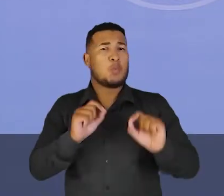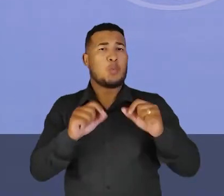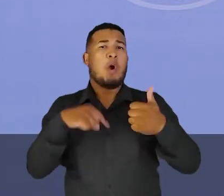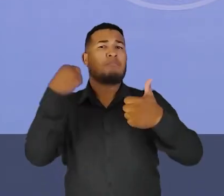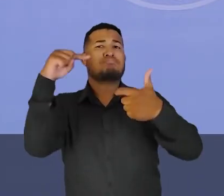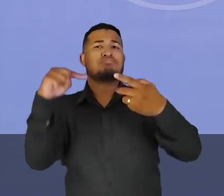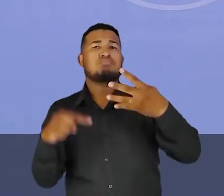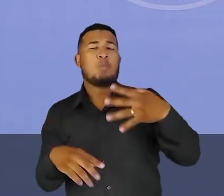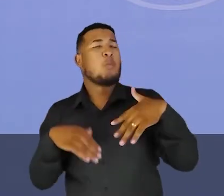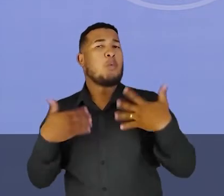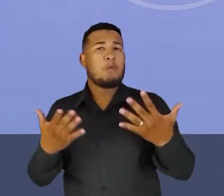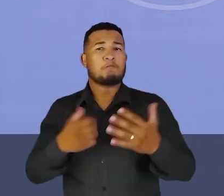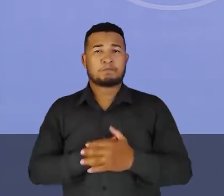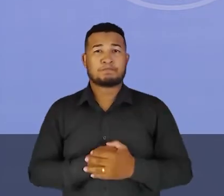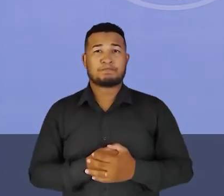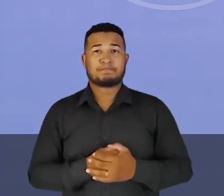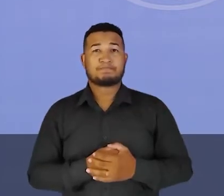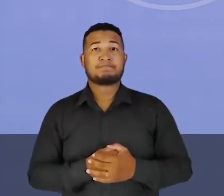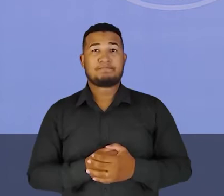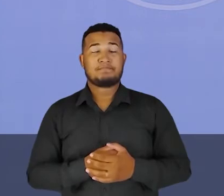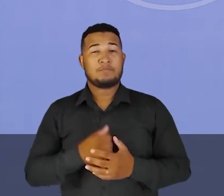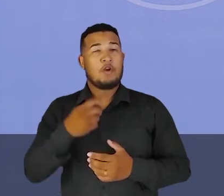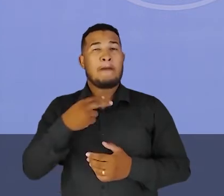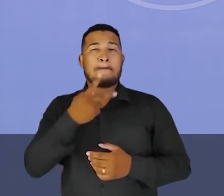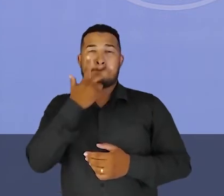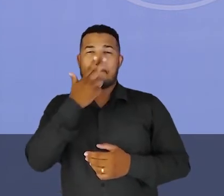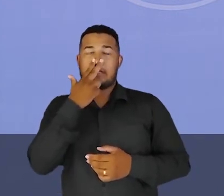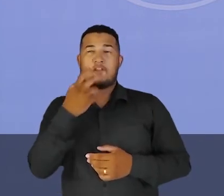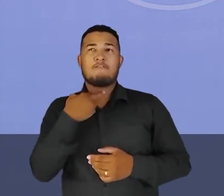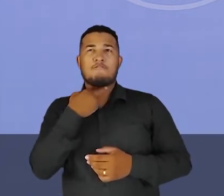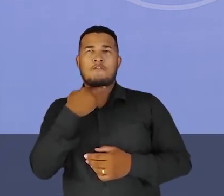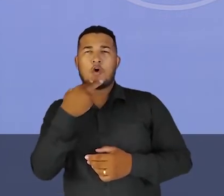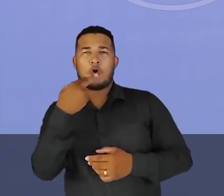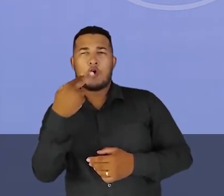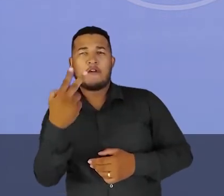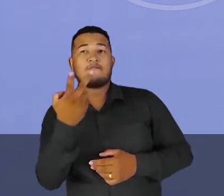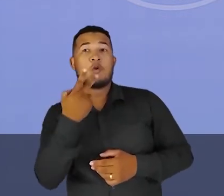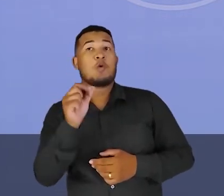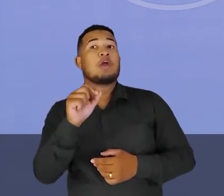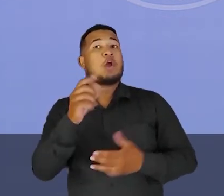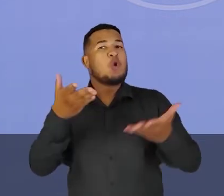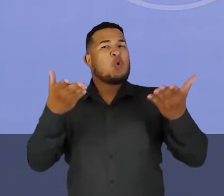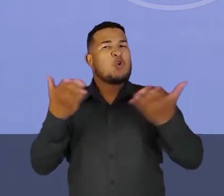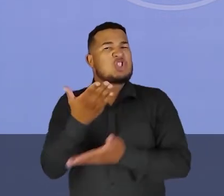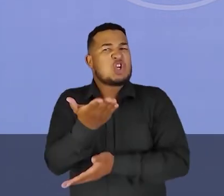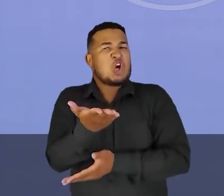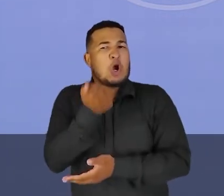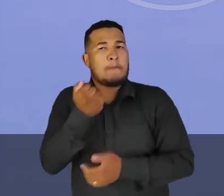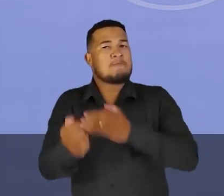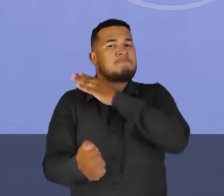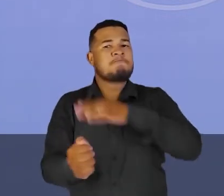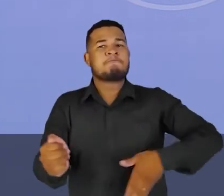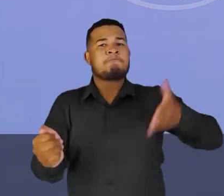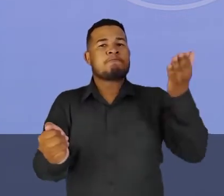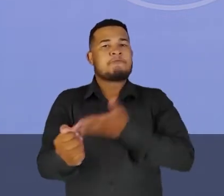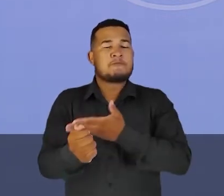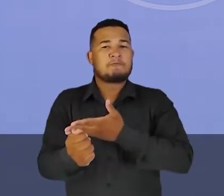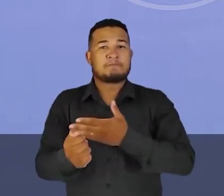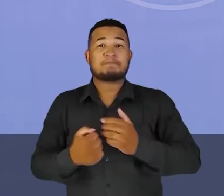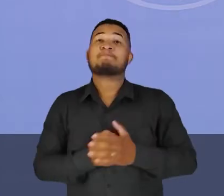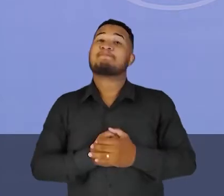alimentação? Aquela voz, aquela sombra falou assim, vai ficar sem comida